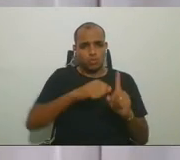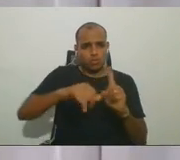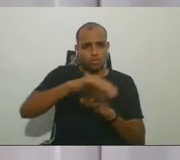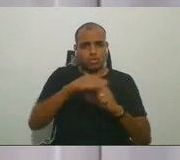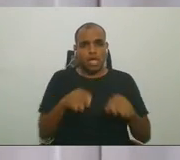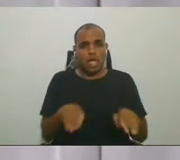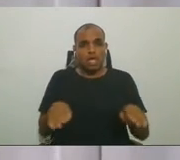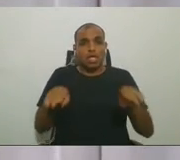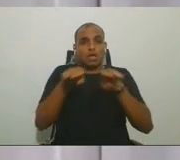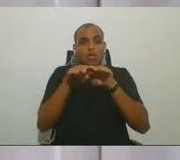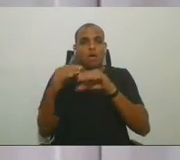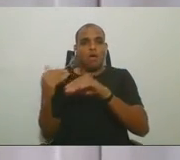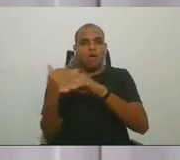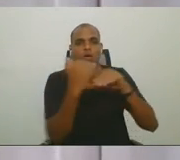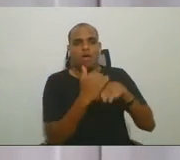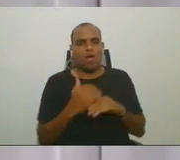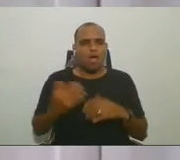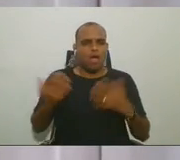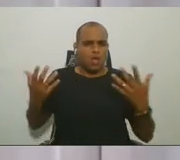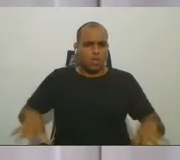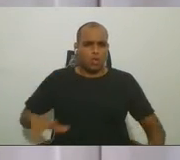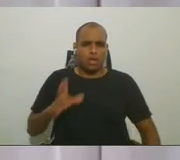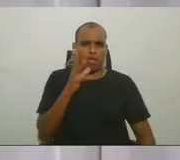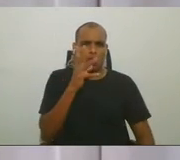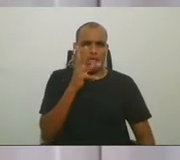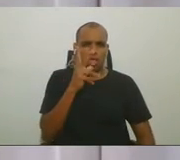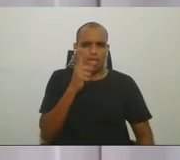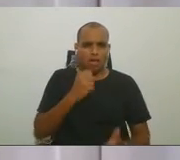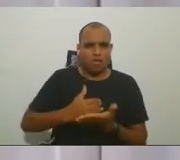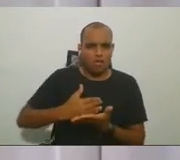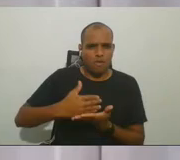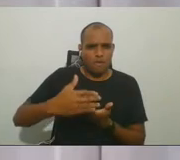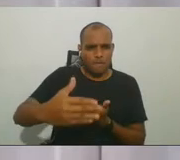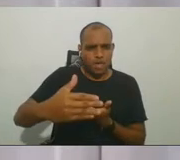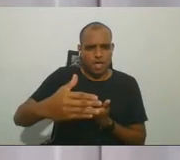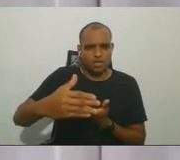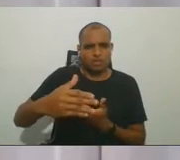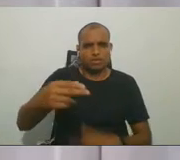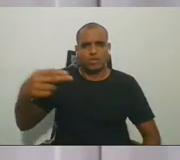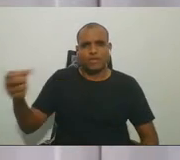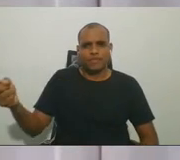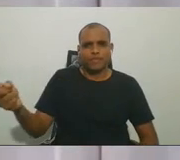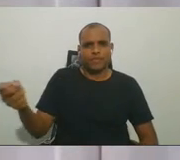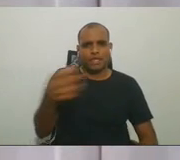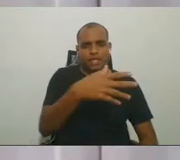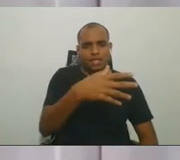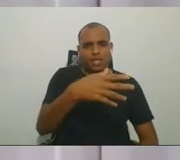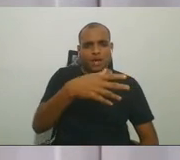Não quero me demorar aqui no início do Neolítico Superior, o sistema